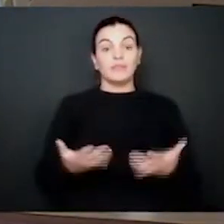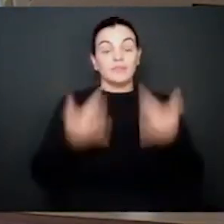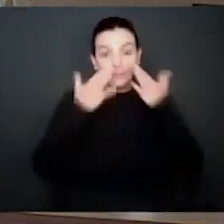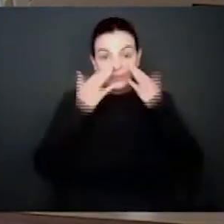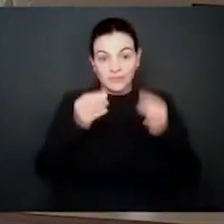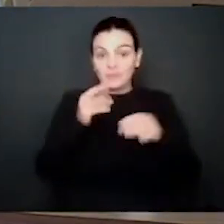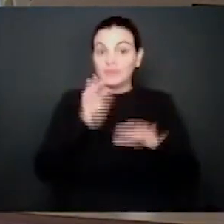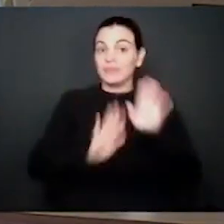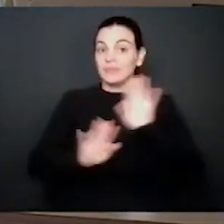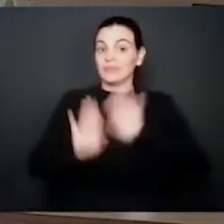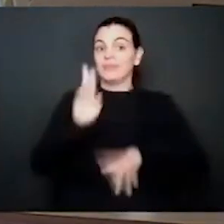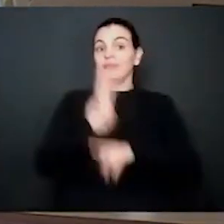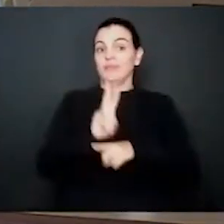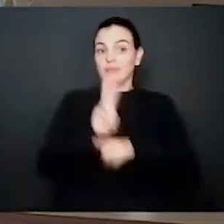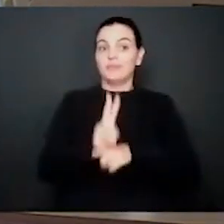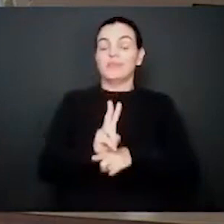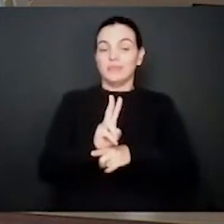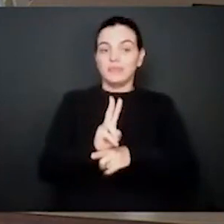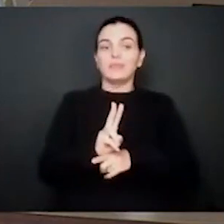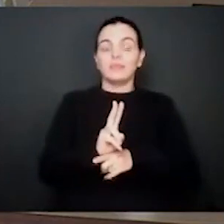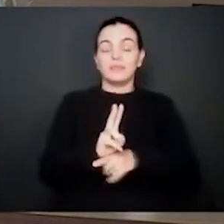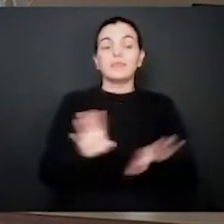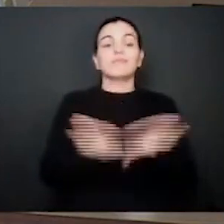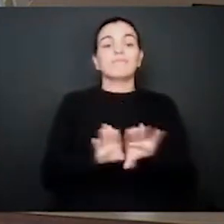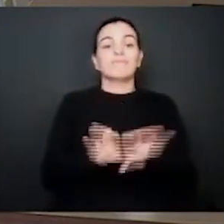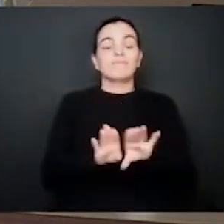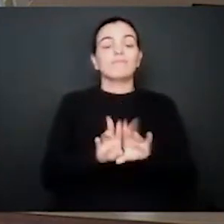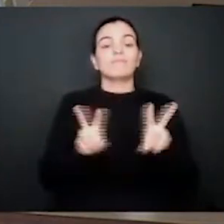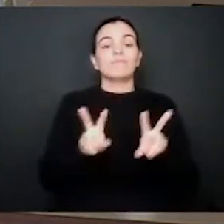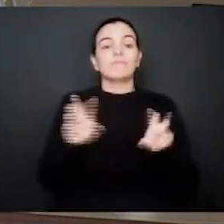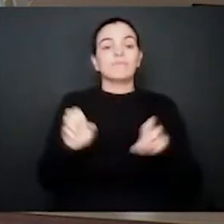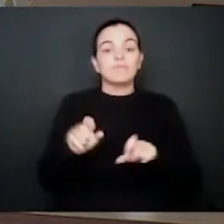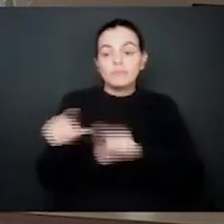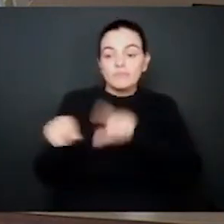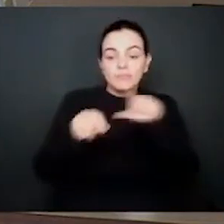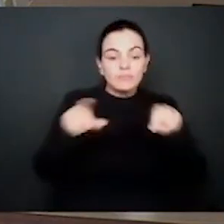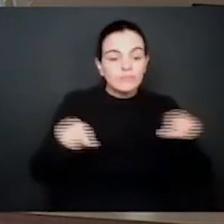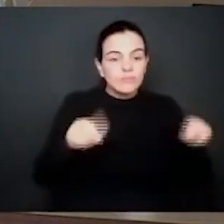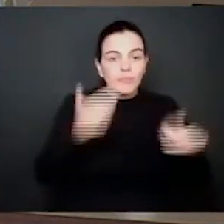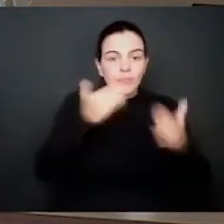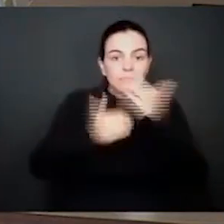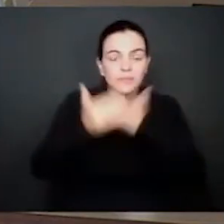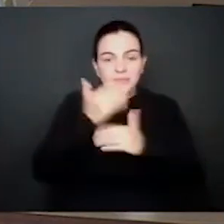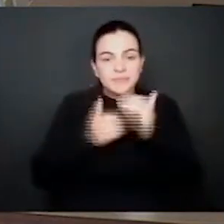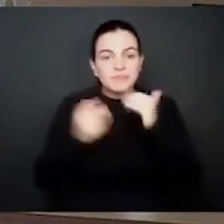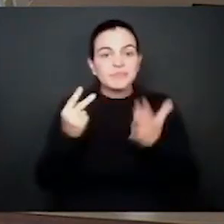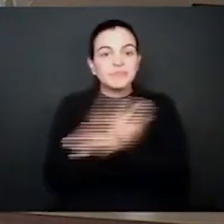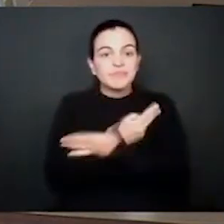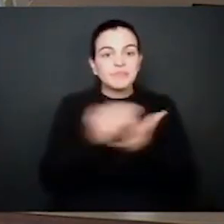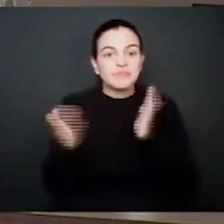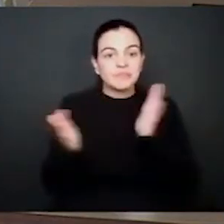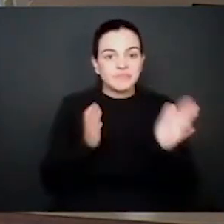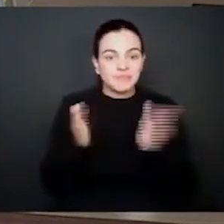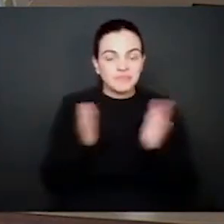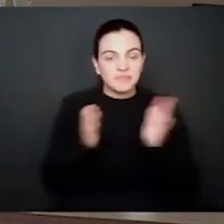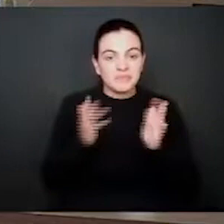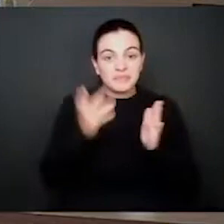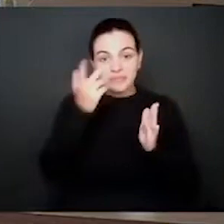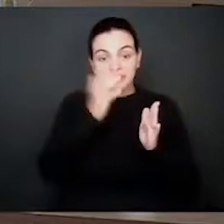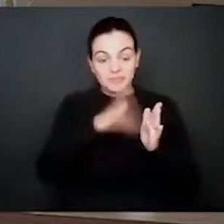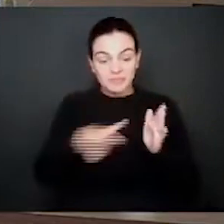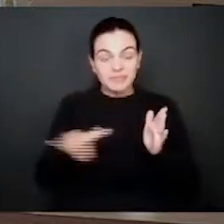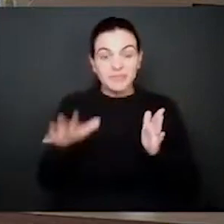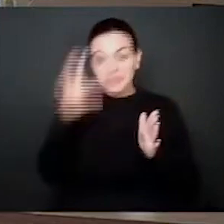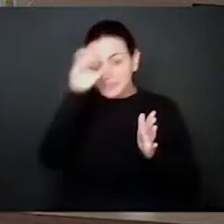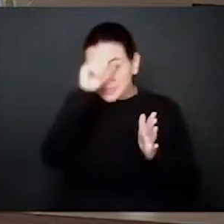isso. Inclusive, com relação à seletividade de alimentos, que acontece justamente nessa fase. Quando a criança está aprendendo a se alimentar, é que vem a